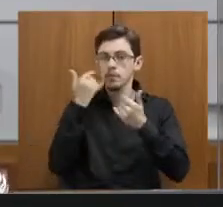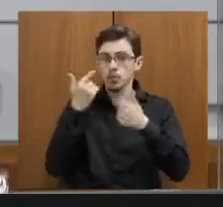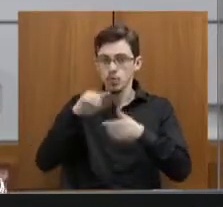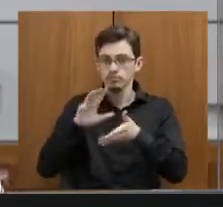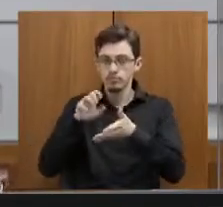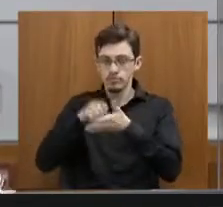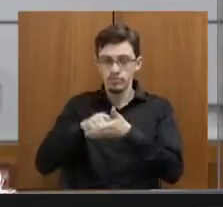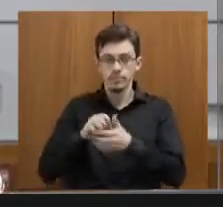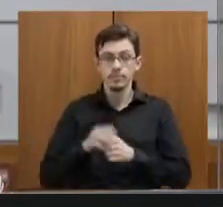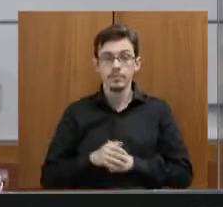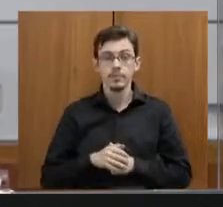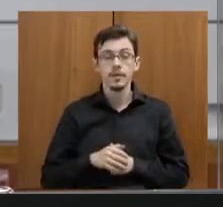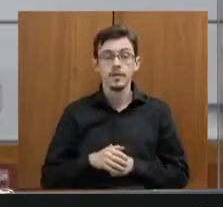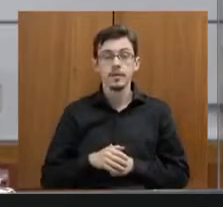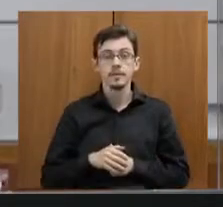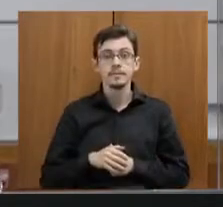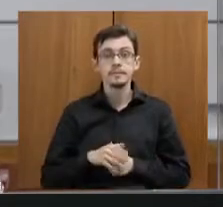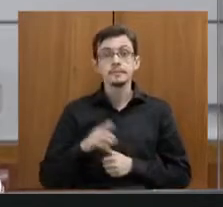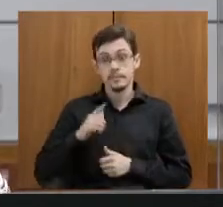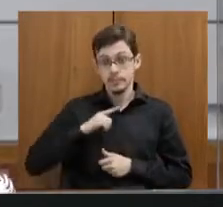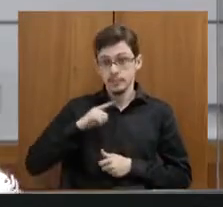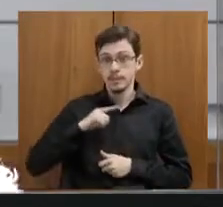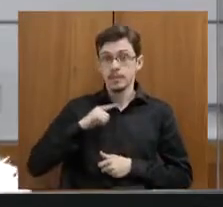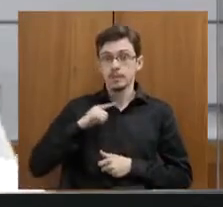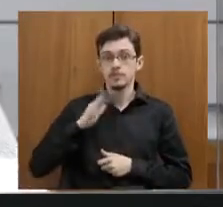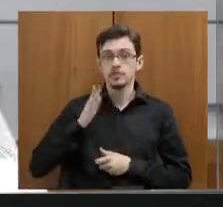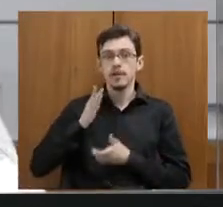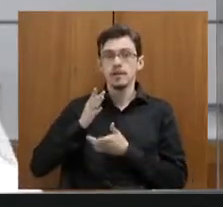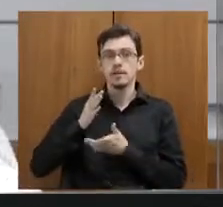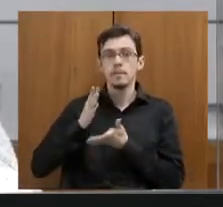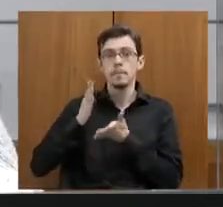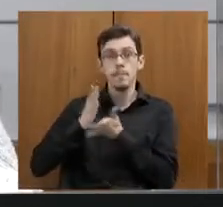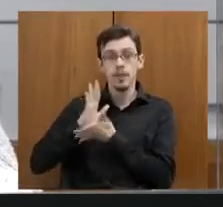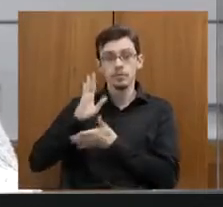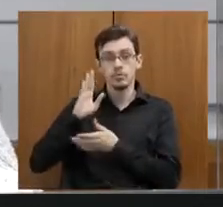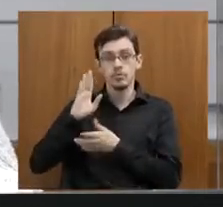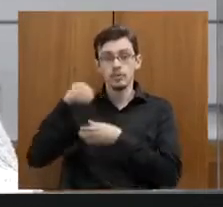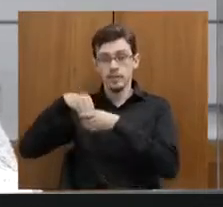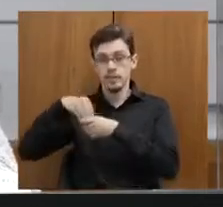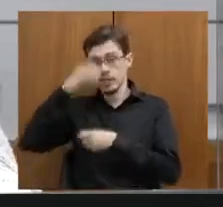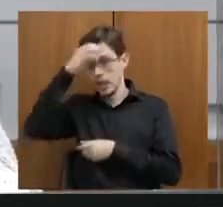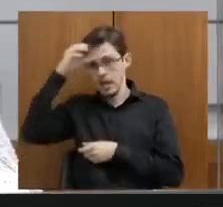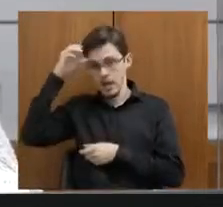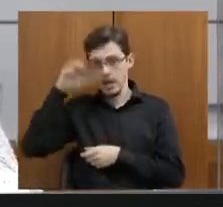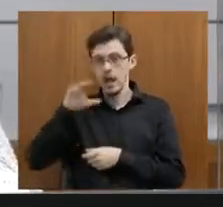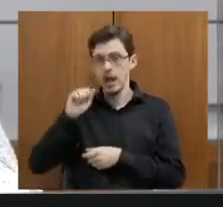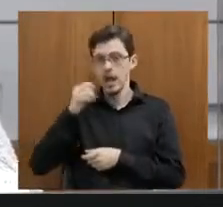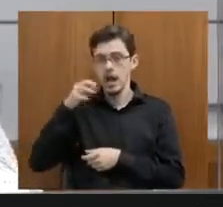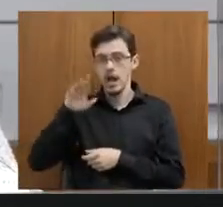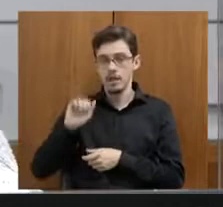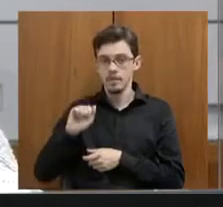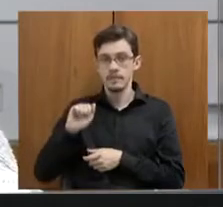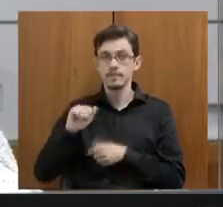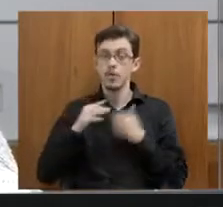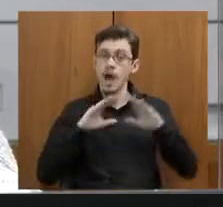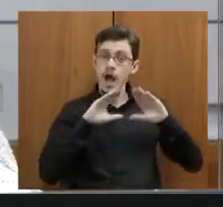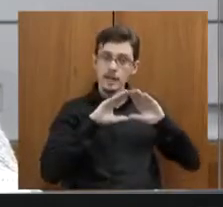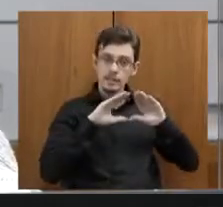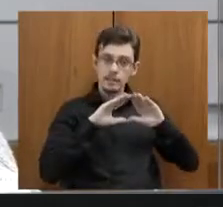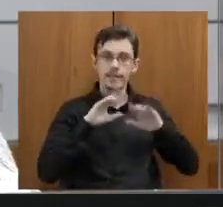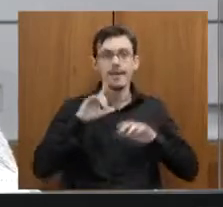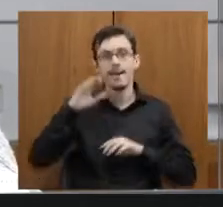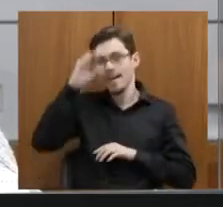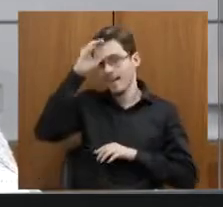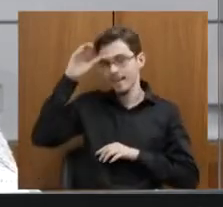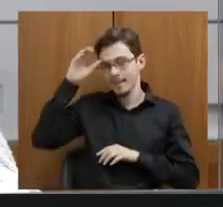esse benefício passou na Câmara Municipal então tempo tempo que tá coladinho nos nossos sejam na Assembleia ou seja